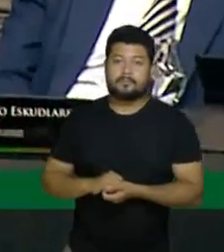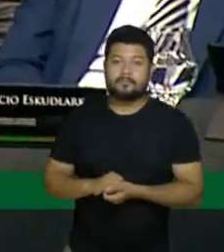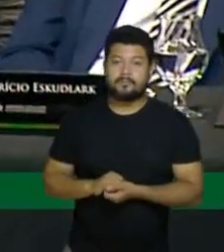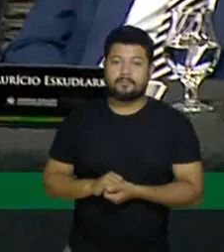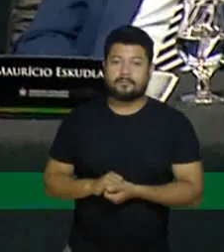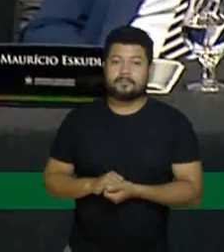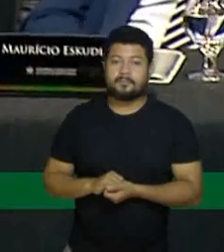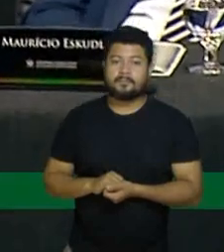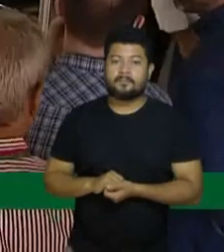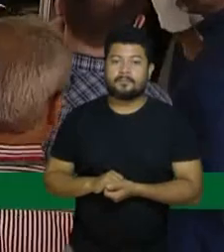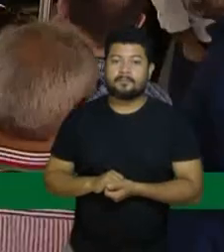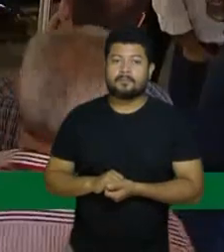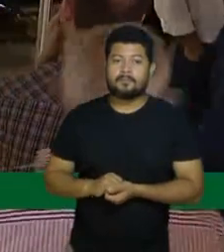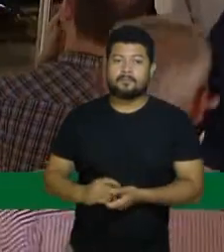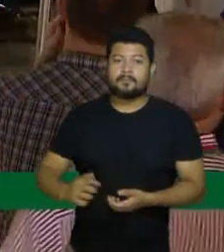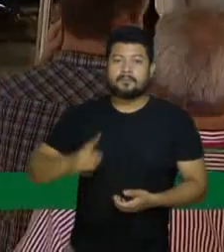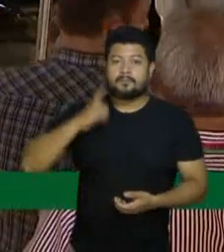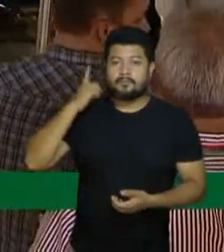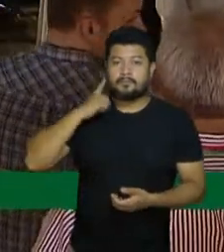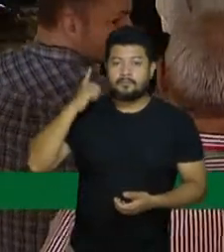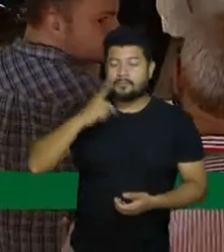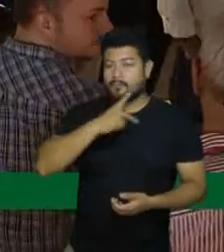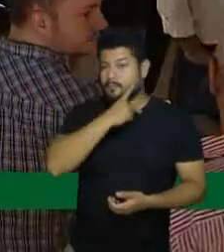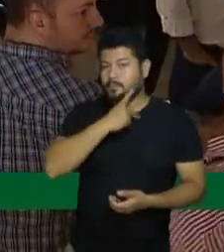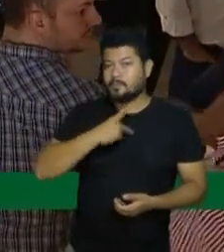Paulinha Deputado PEP